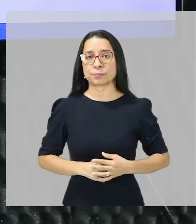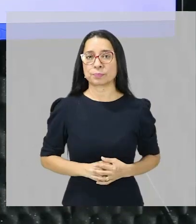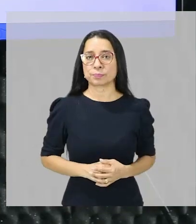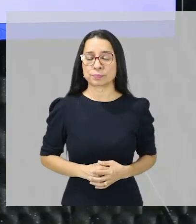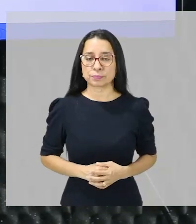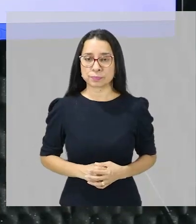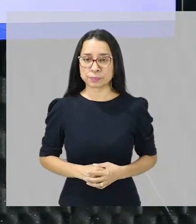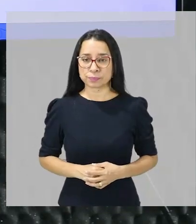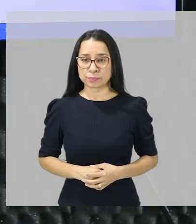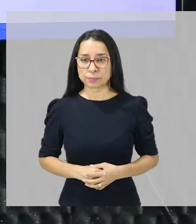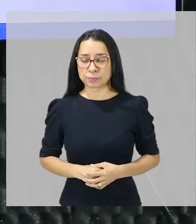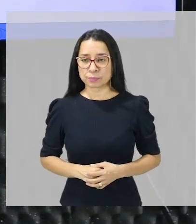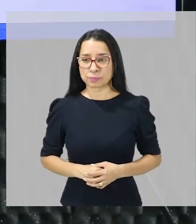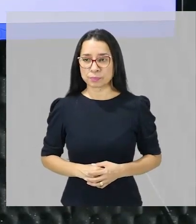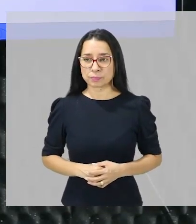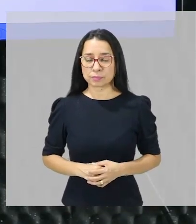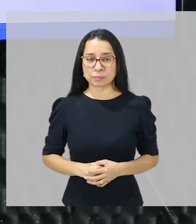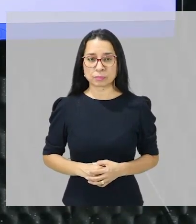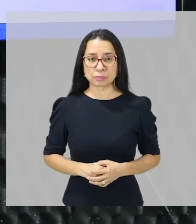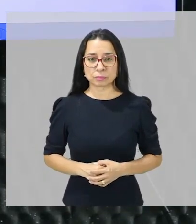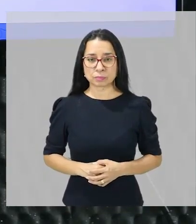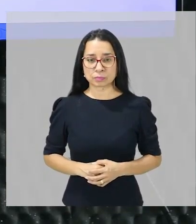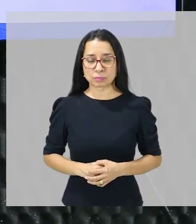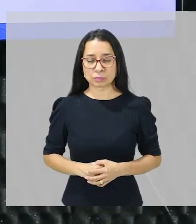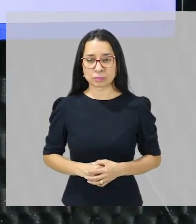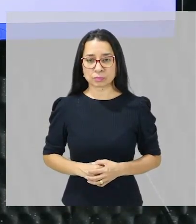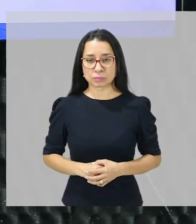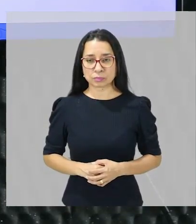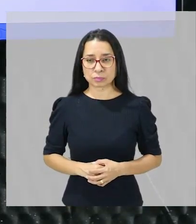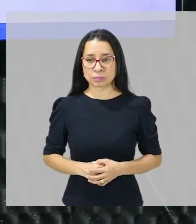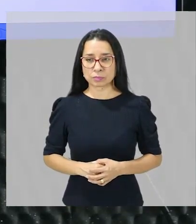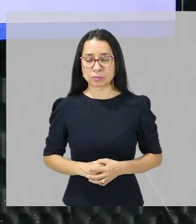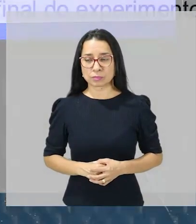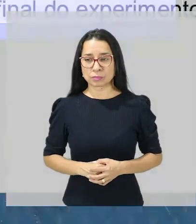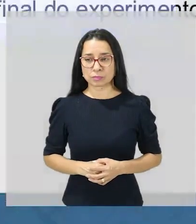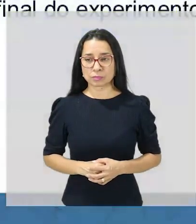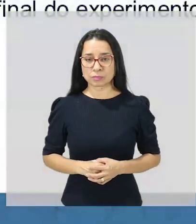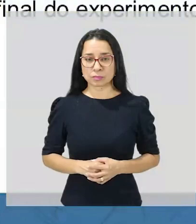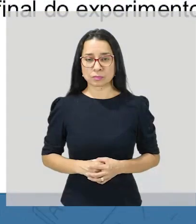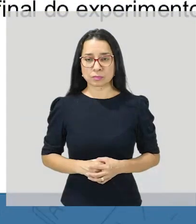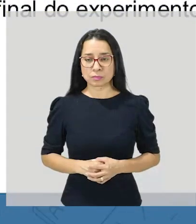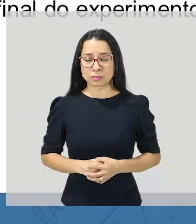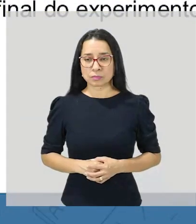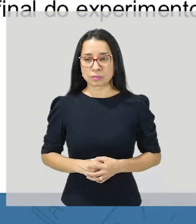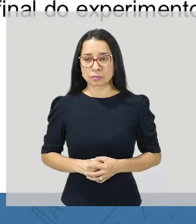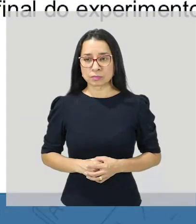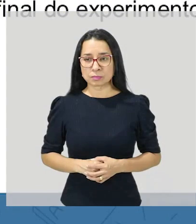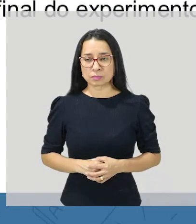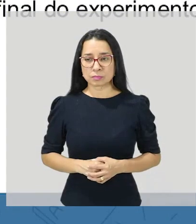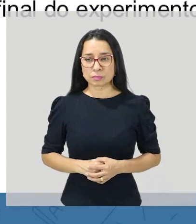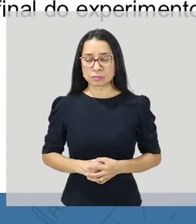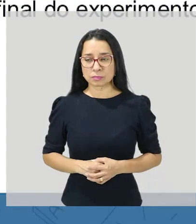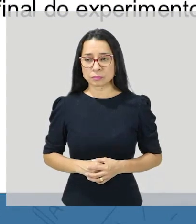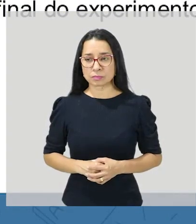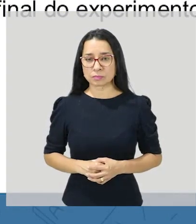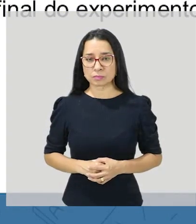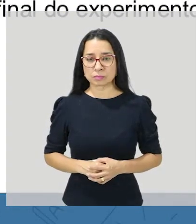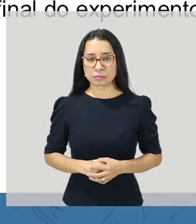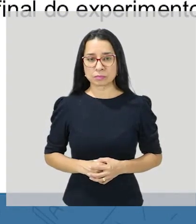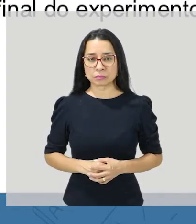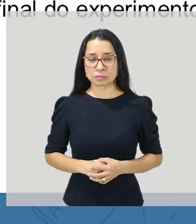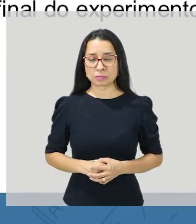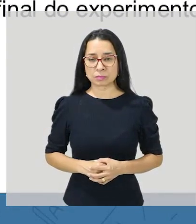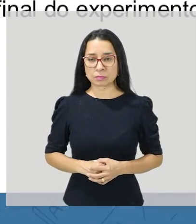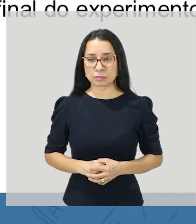de uma planta original que apresentava folhas verdes. Esse conjunto foi dividido em 2 grupos e